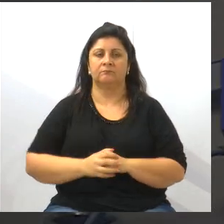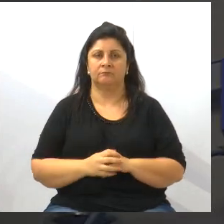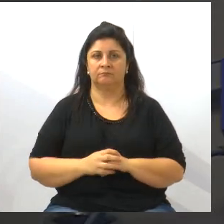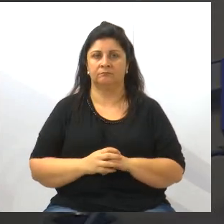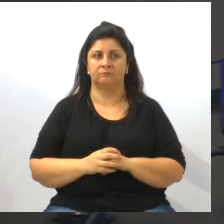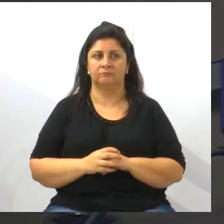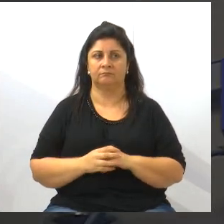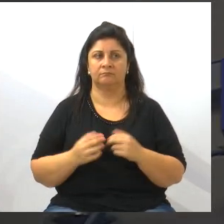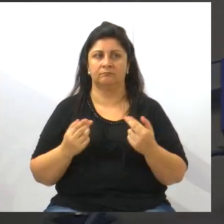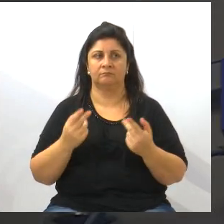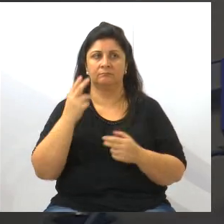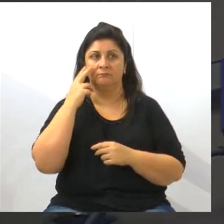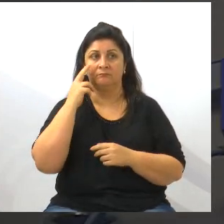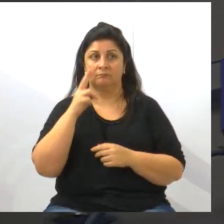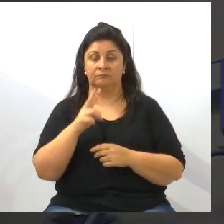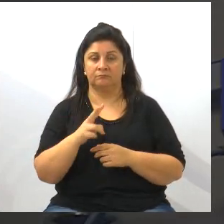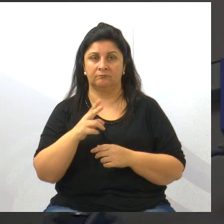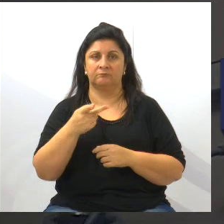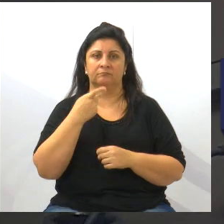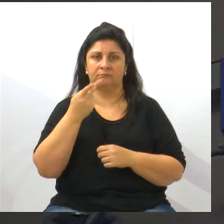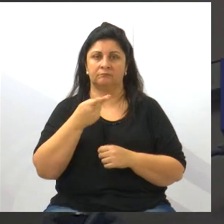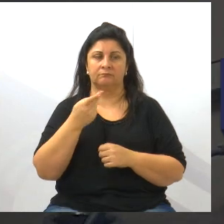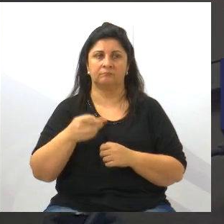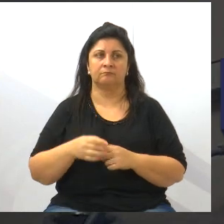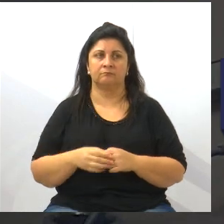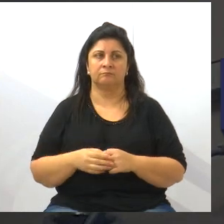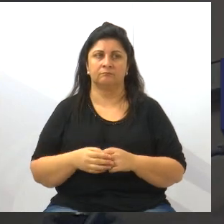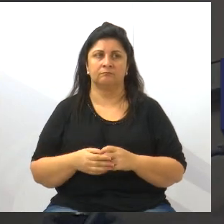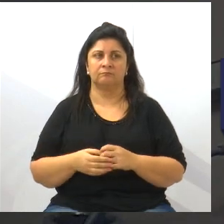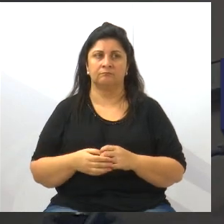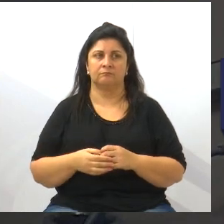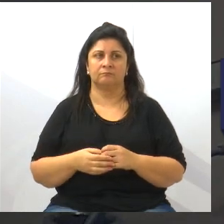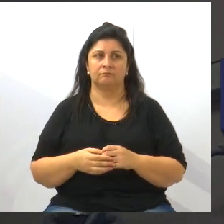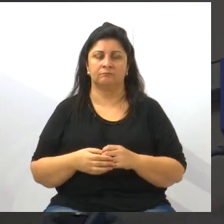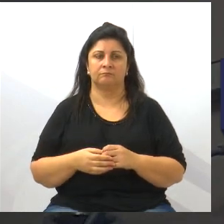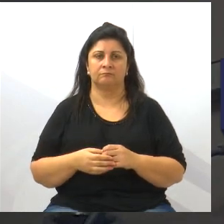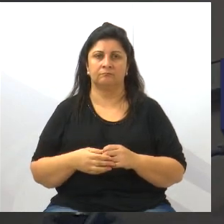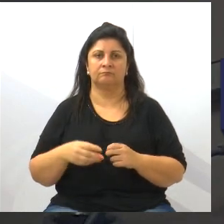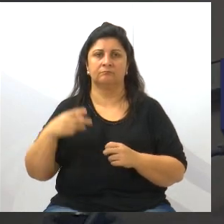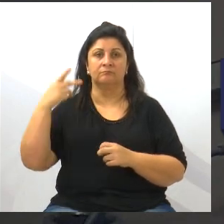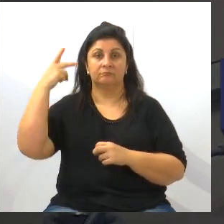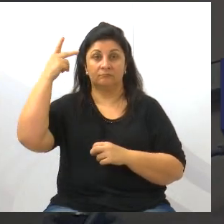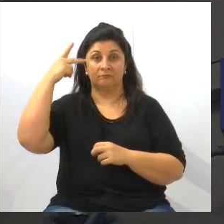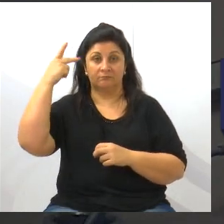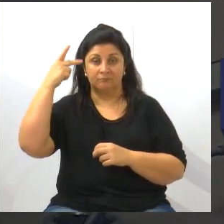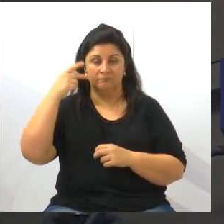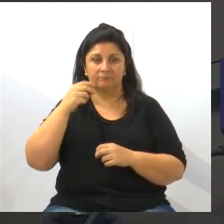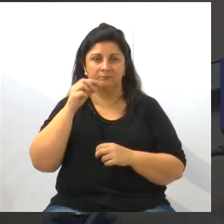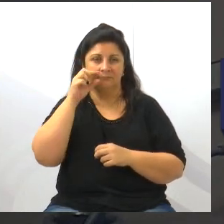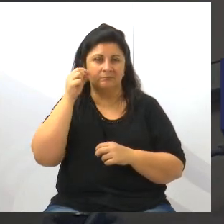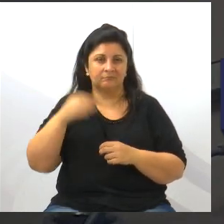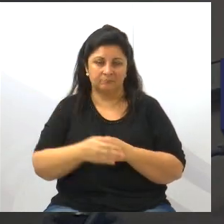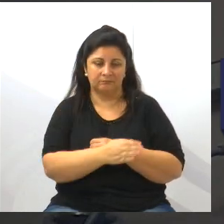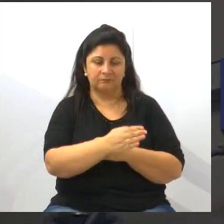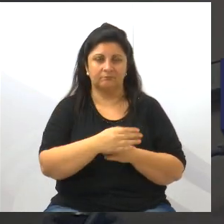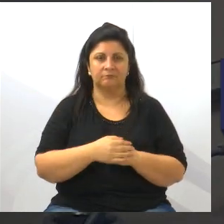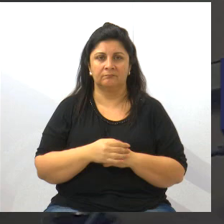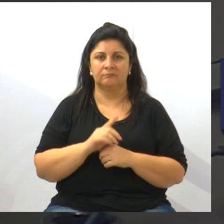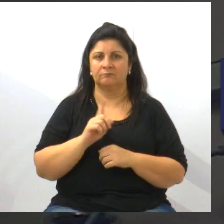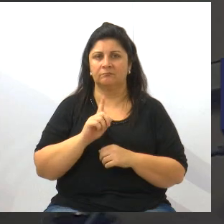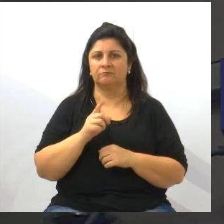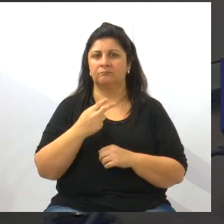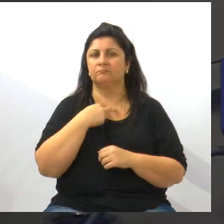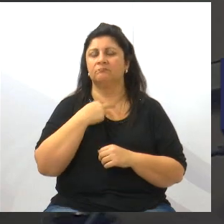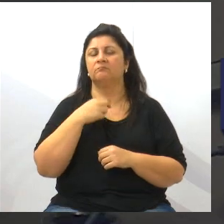vi aí falando, ela falando ali sobre aquela história do rato e tal, eu achei interessante. Não é só criticar,